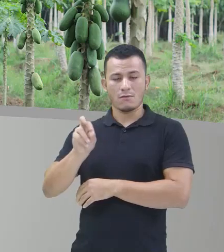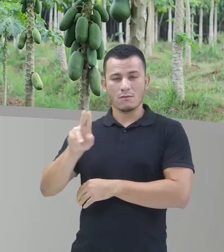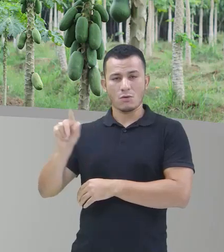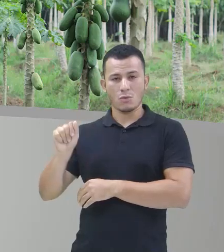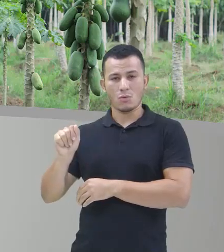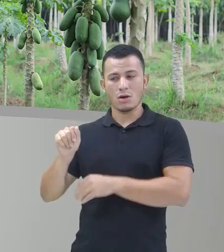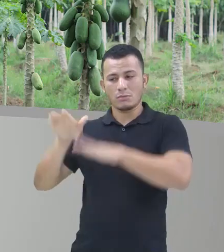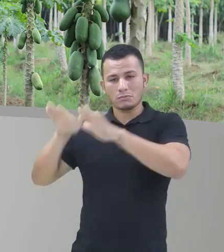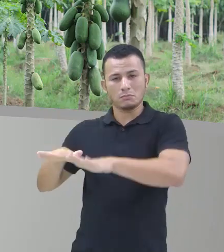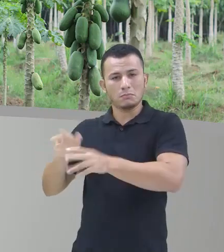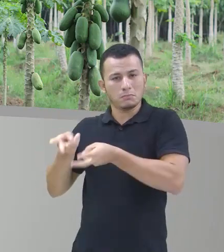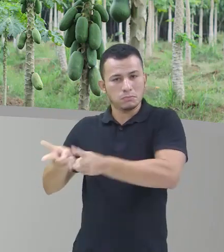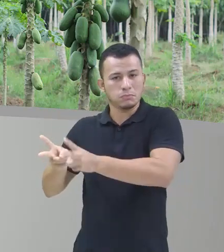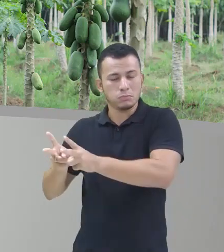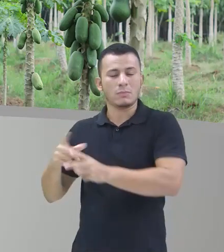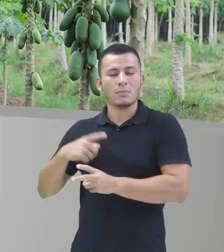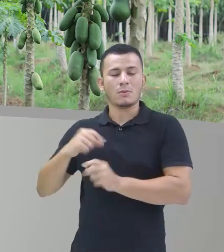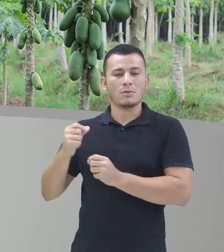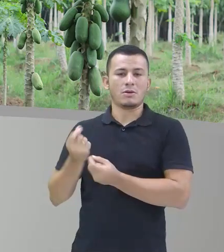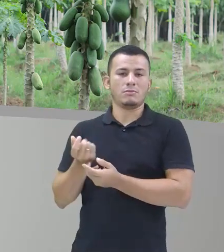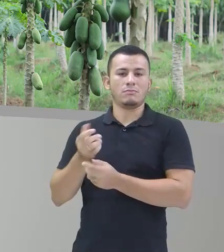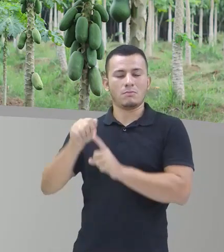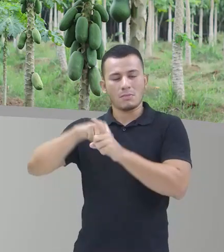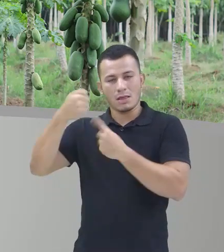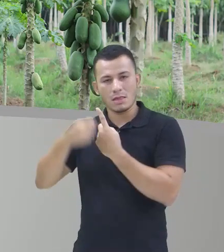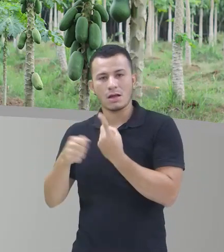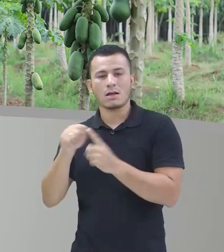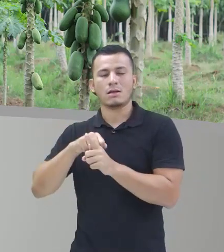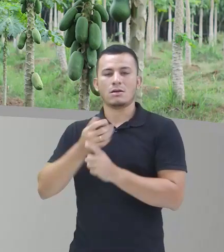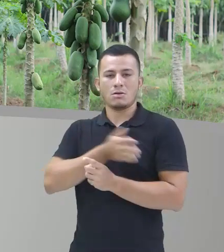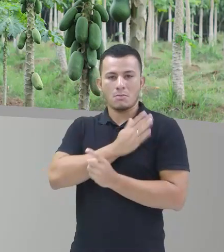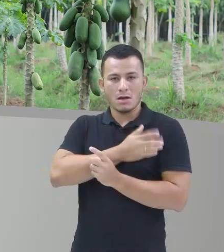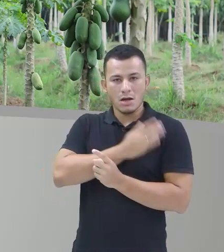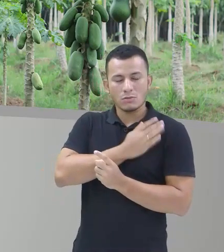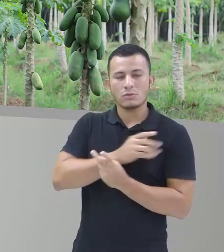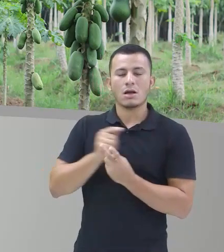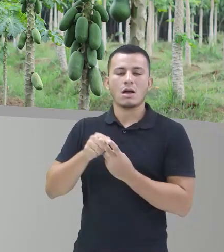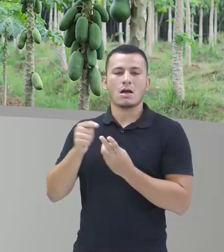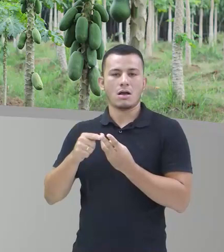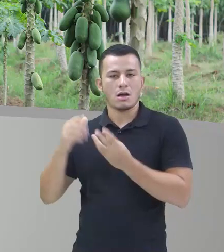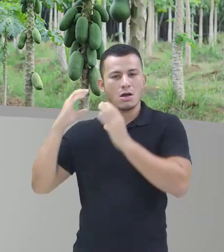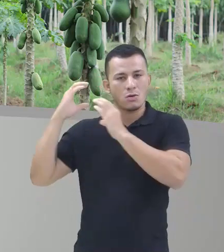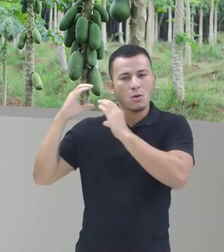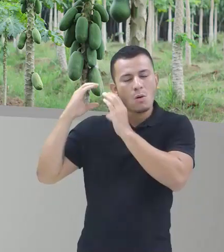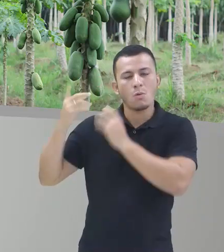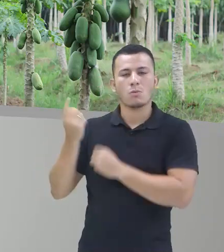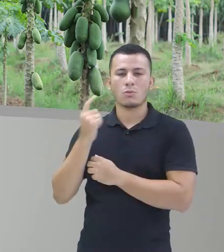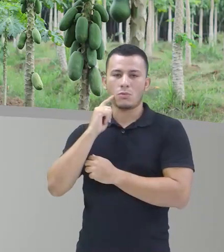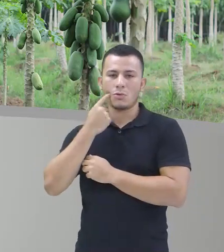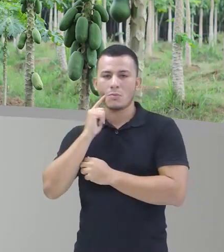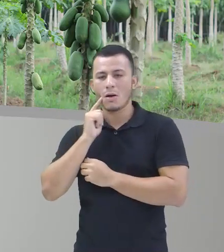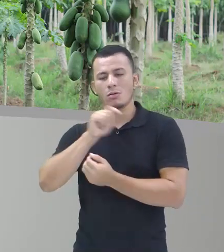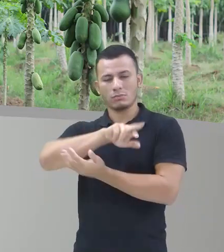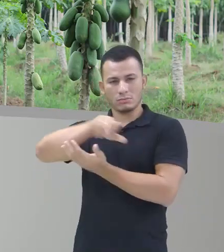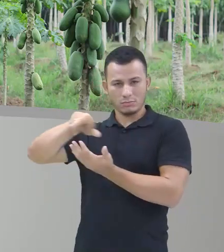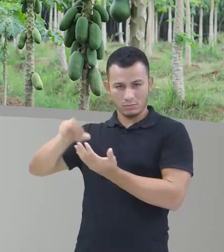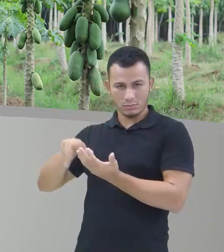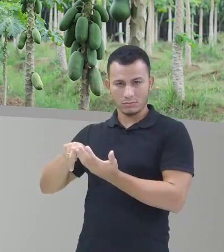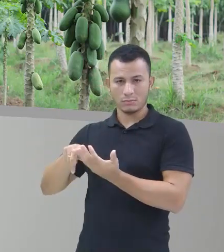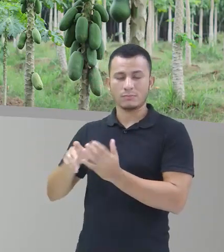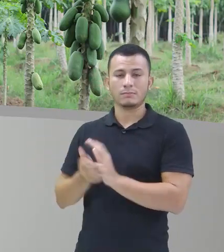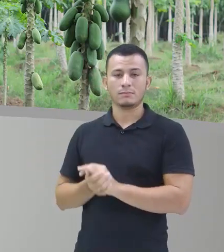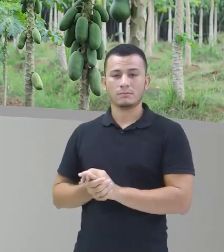o maracujá, o mamão, o limão, o coco e etc.